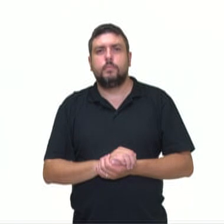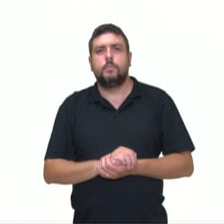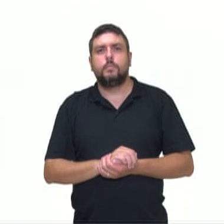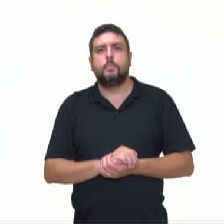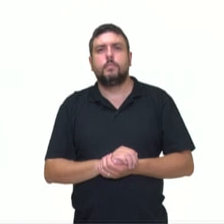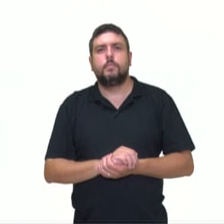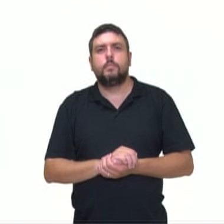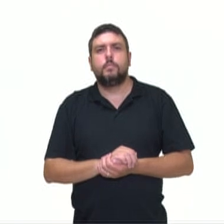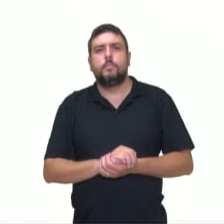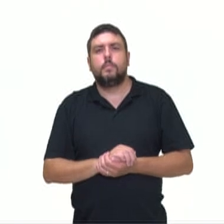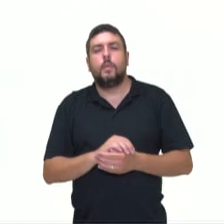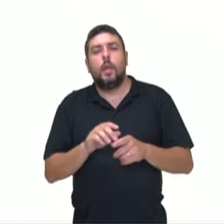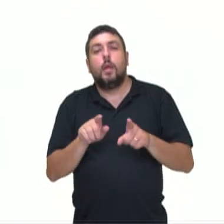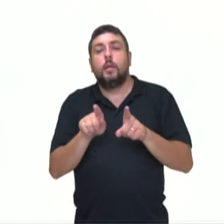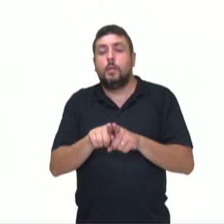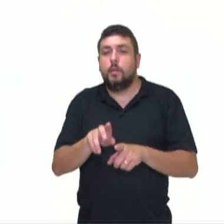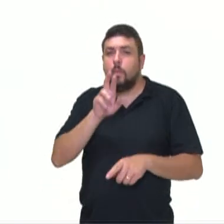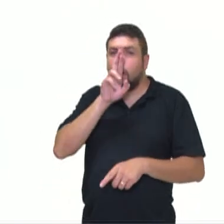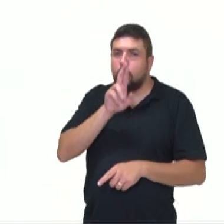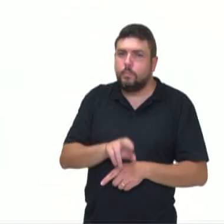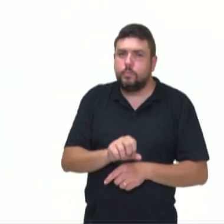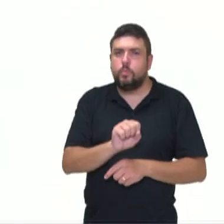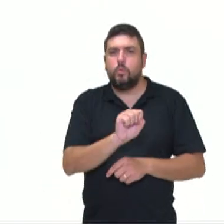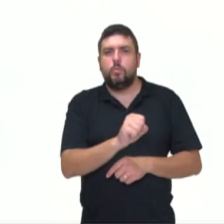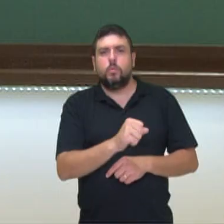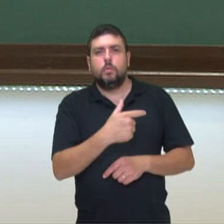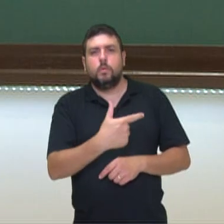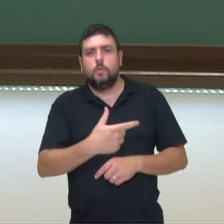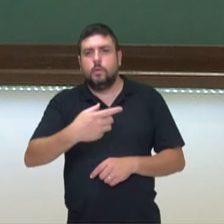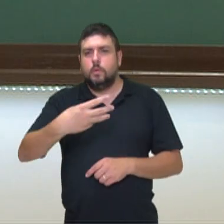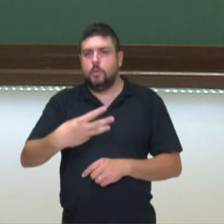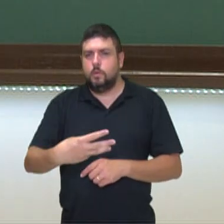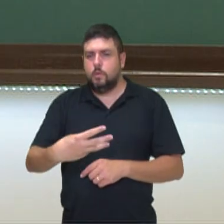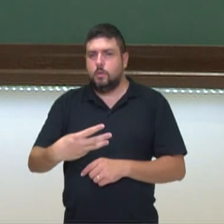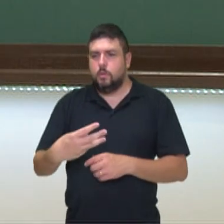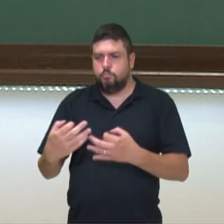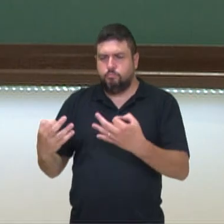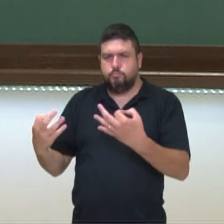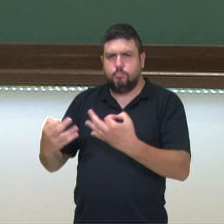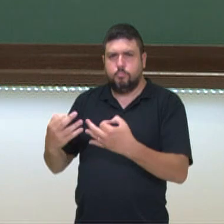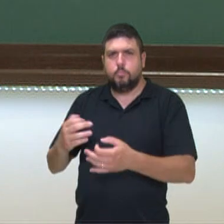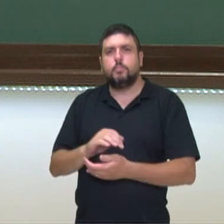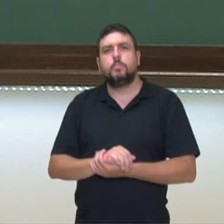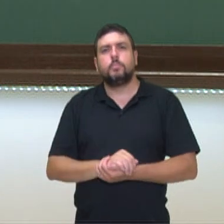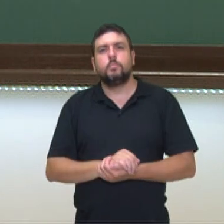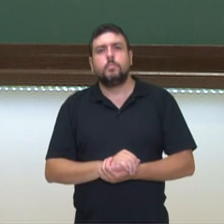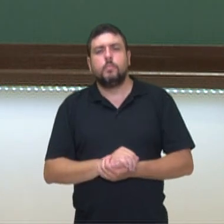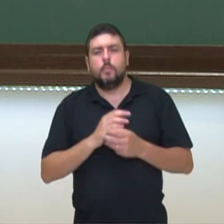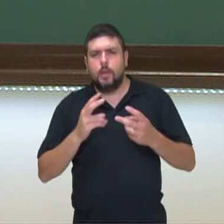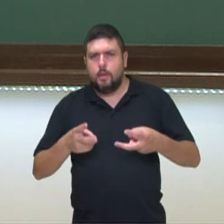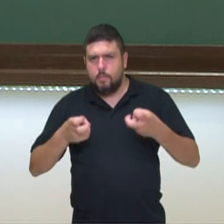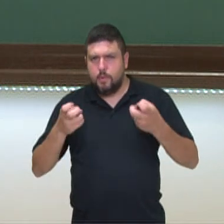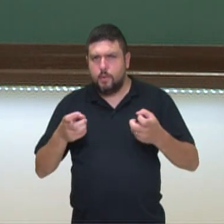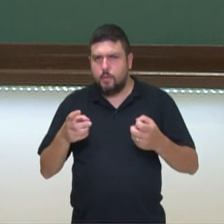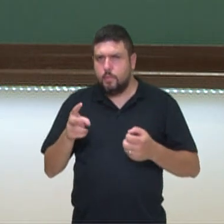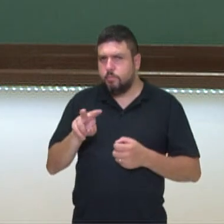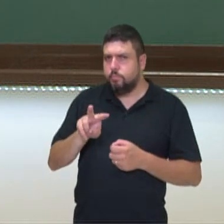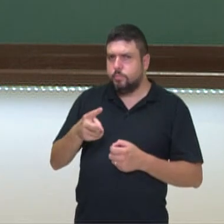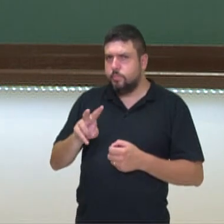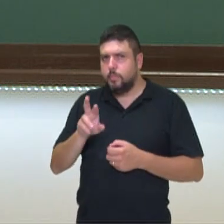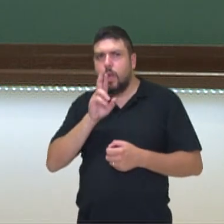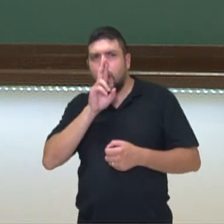1, 8. Também as 823 peças sem defeito. Viram as duas diferentes formas de